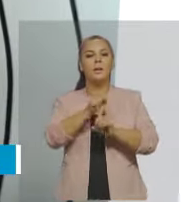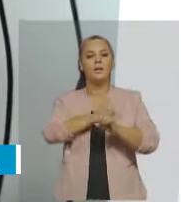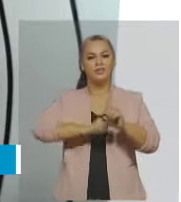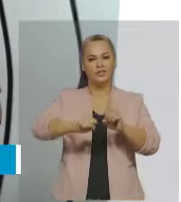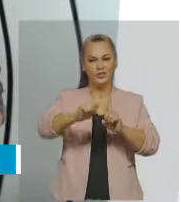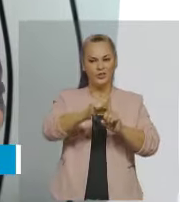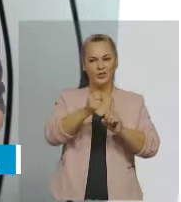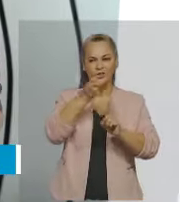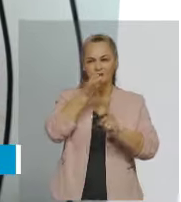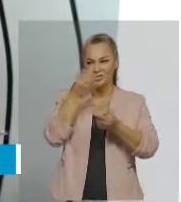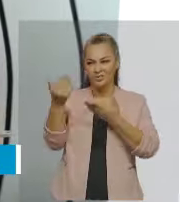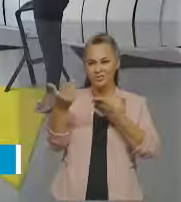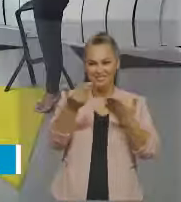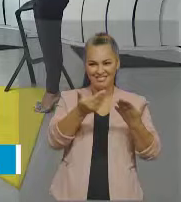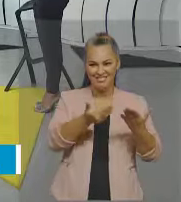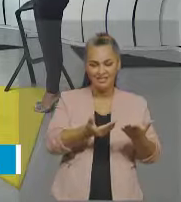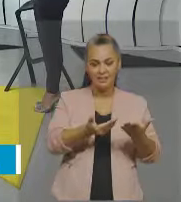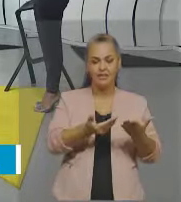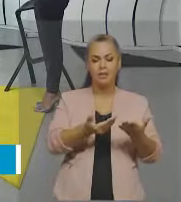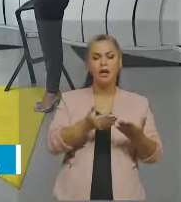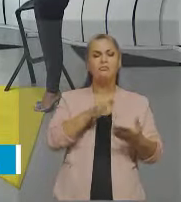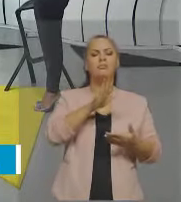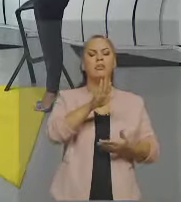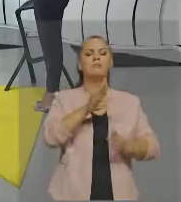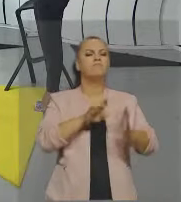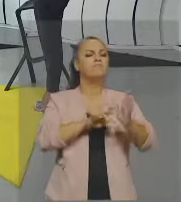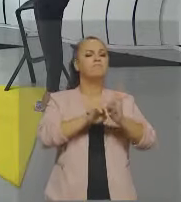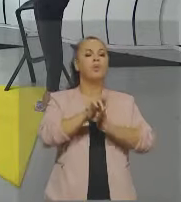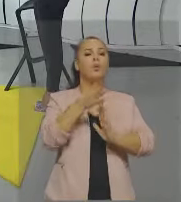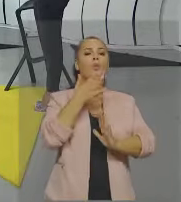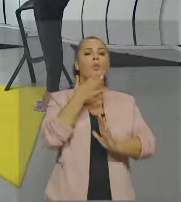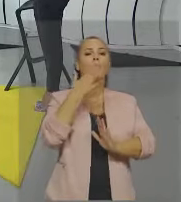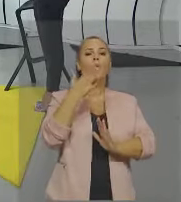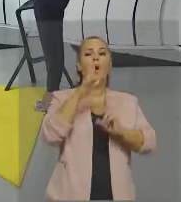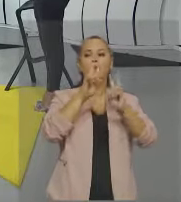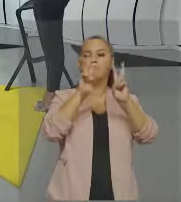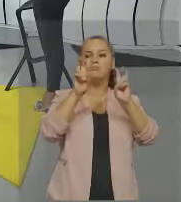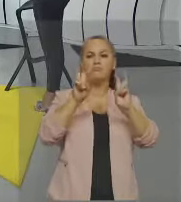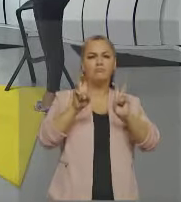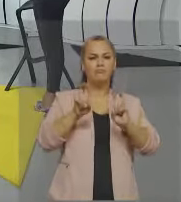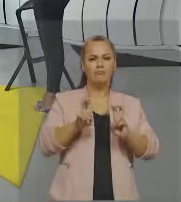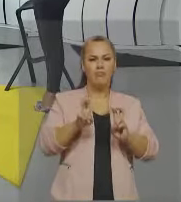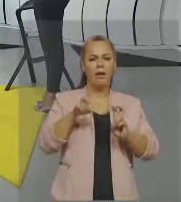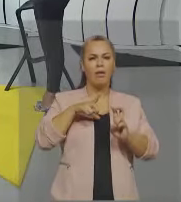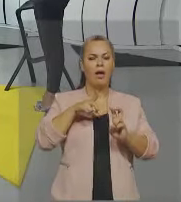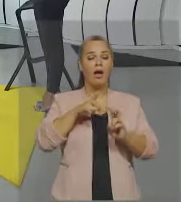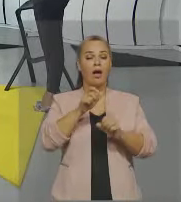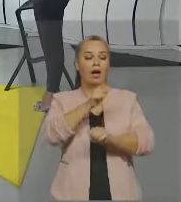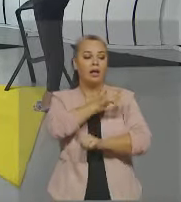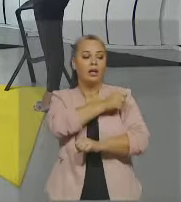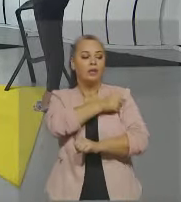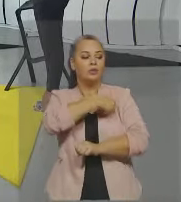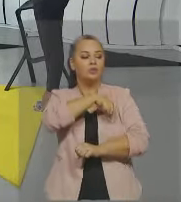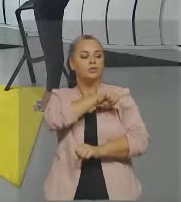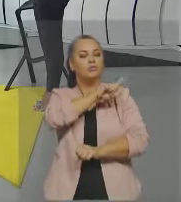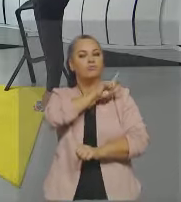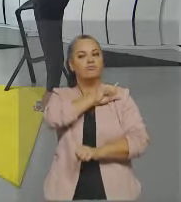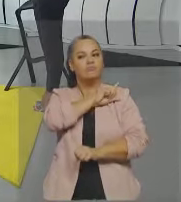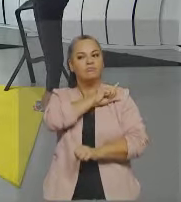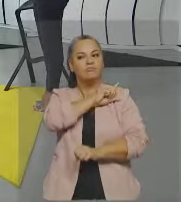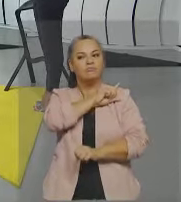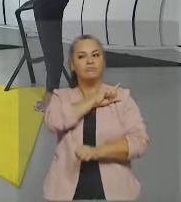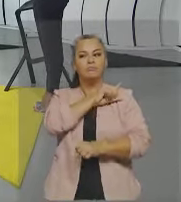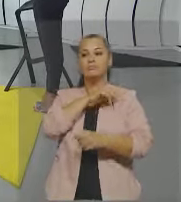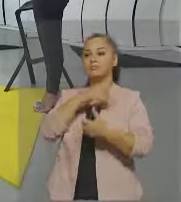Obrigado. Professor, quais foram os temas que foram trabalhados com os alunos do primeiro ano? Então, com os